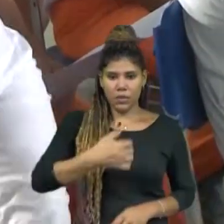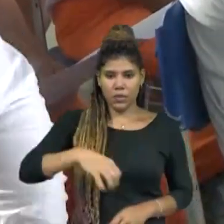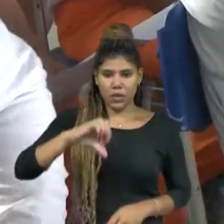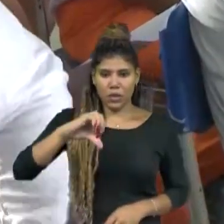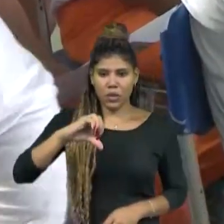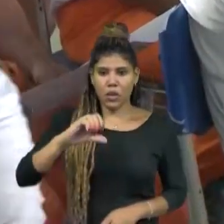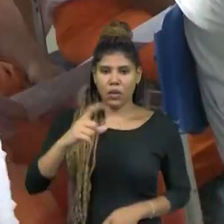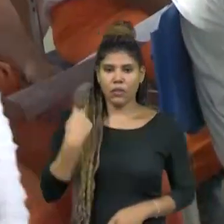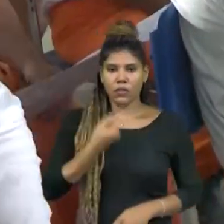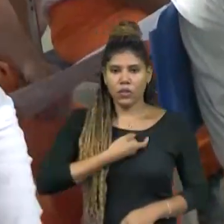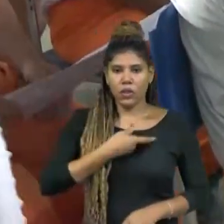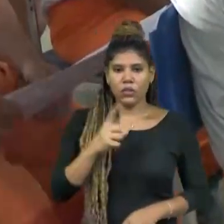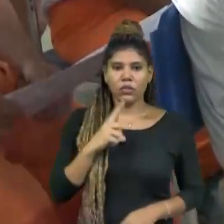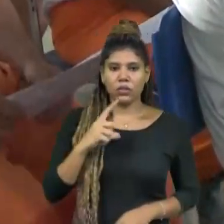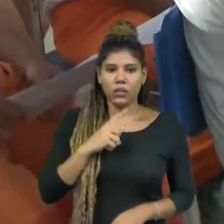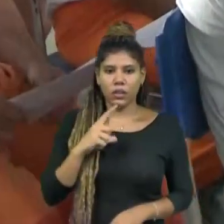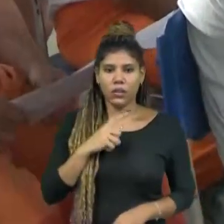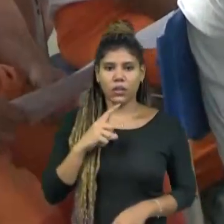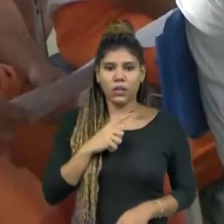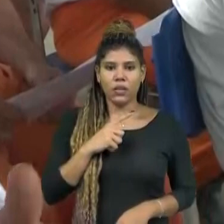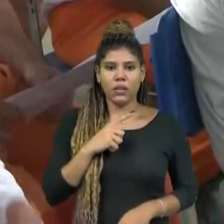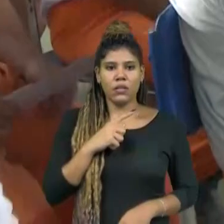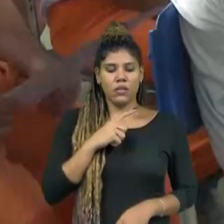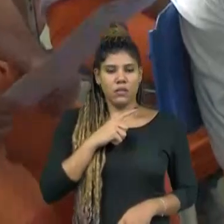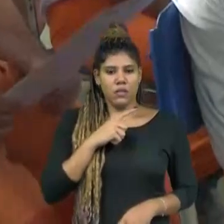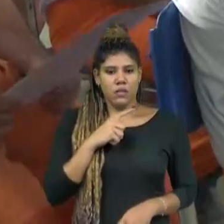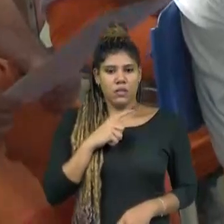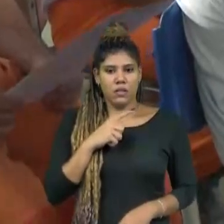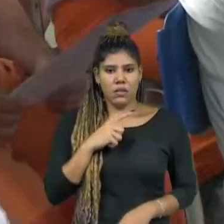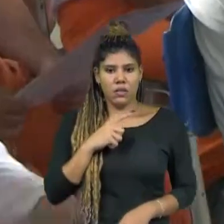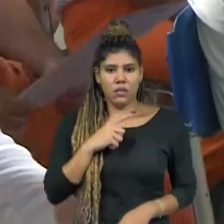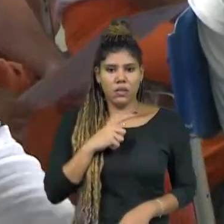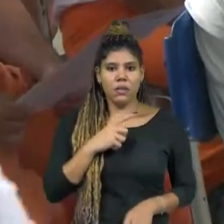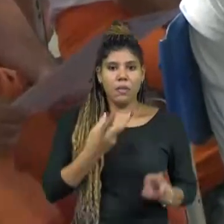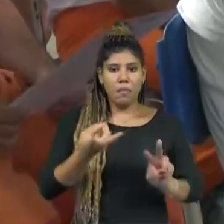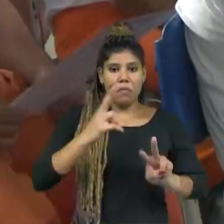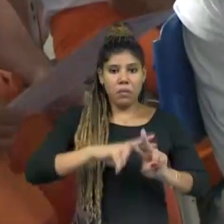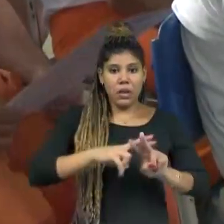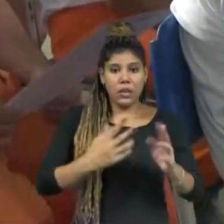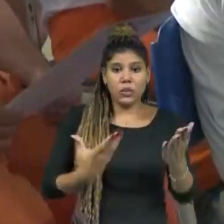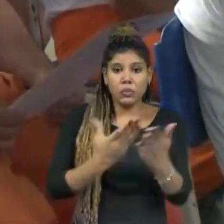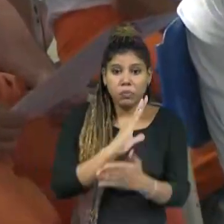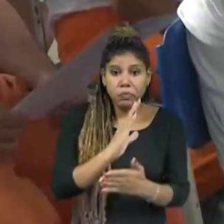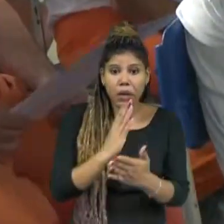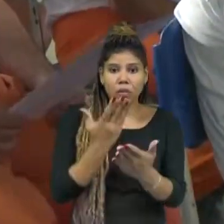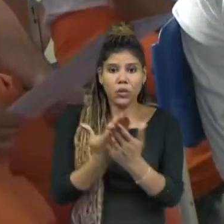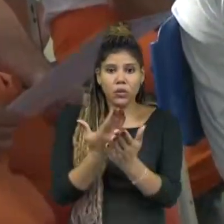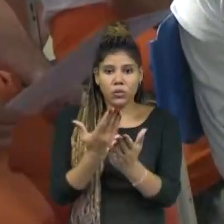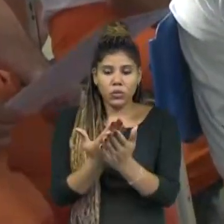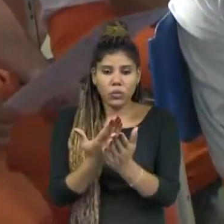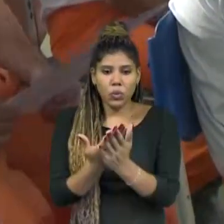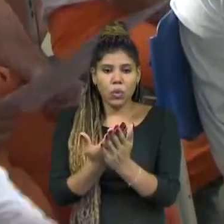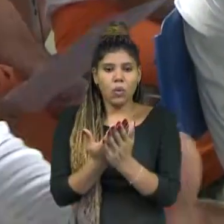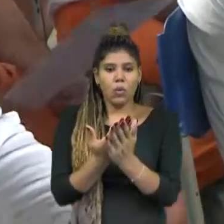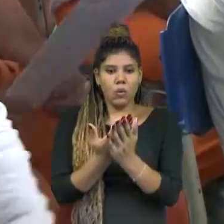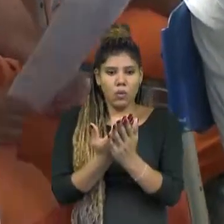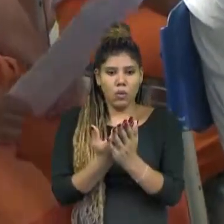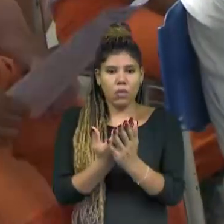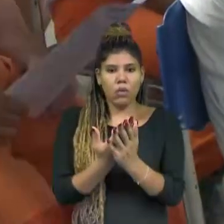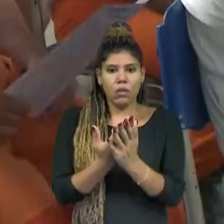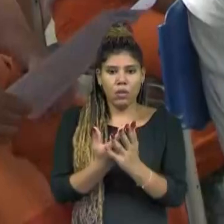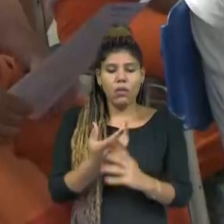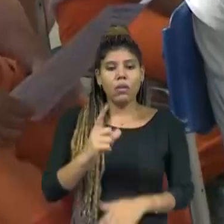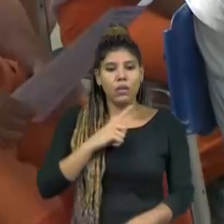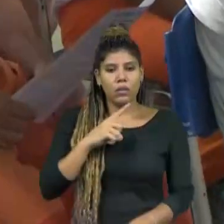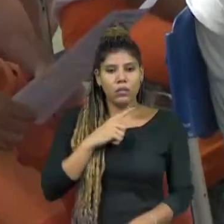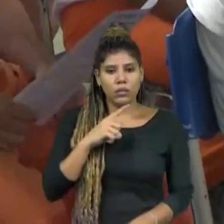gente vê muitos presos, veio ganhar a oportunidade de ser classificado. Estudo, né, mudou muito, né, você pode ver muitos